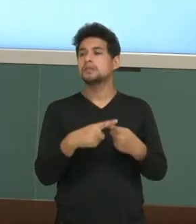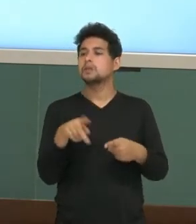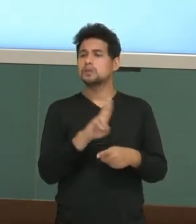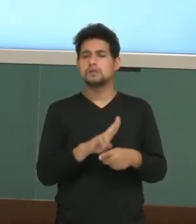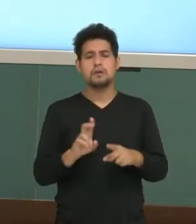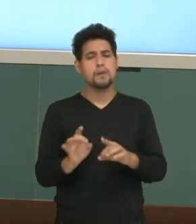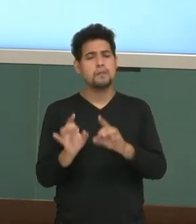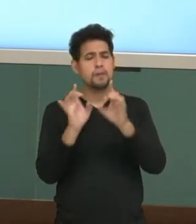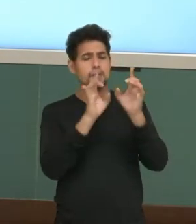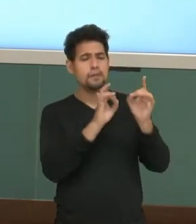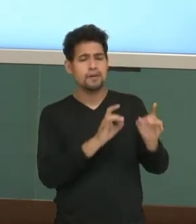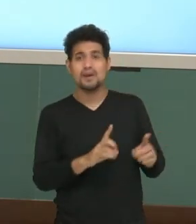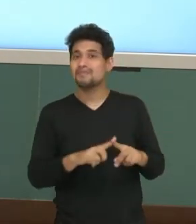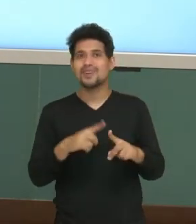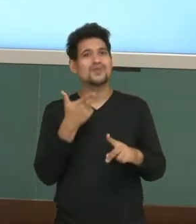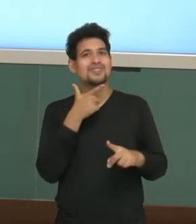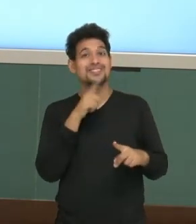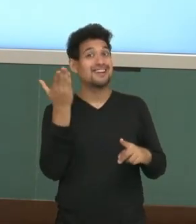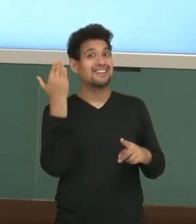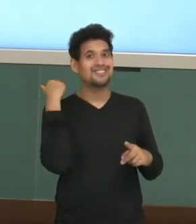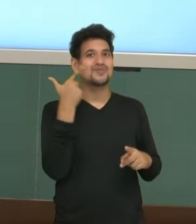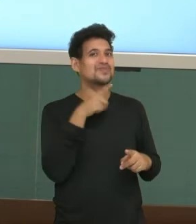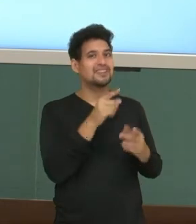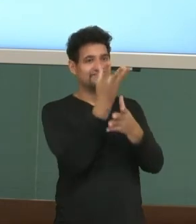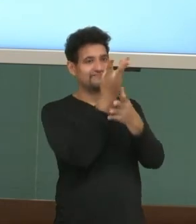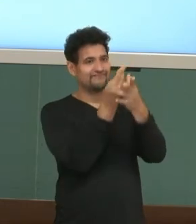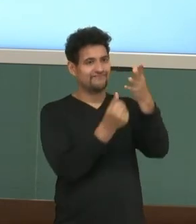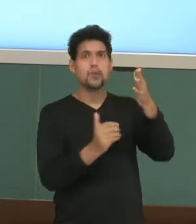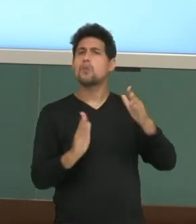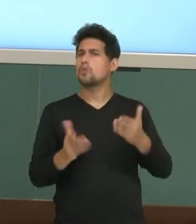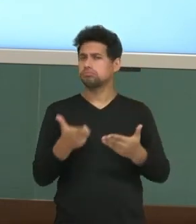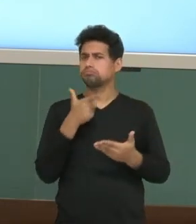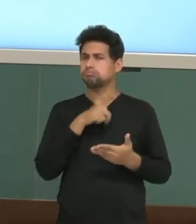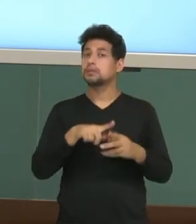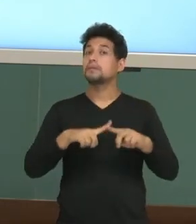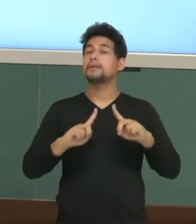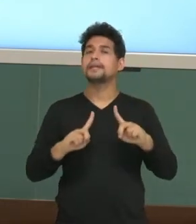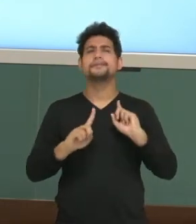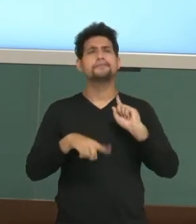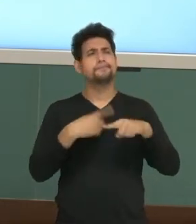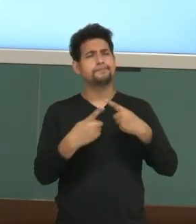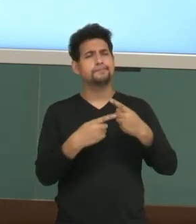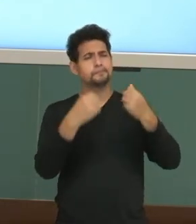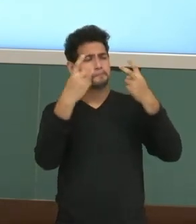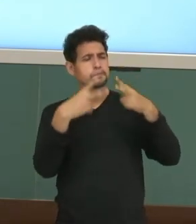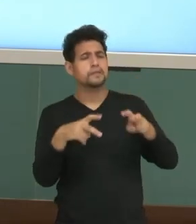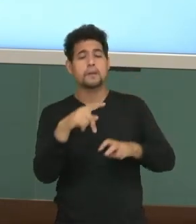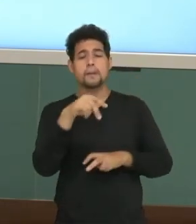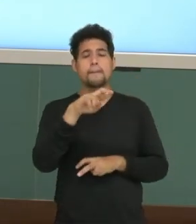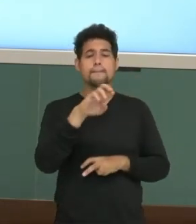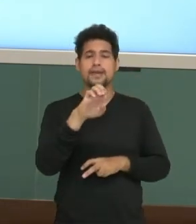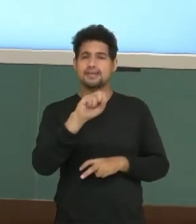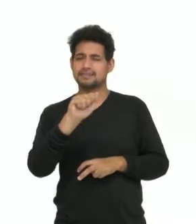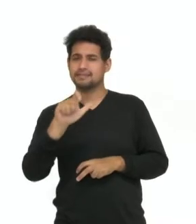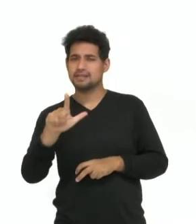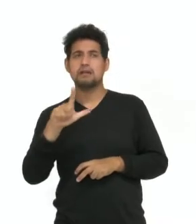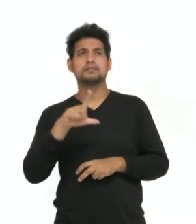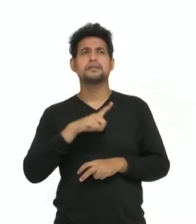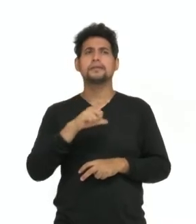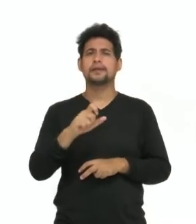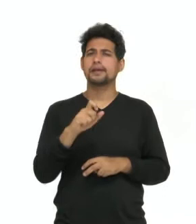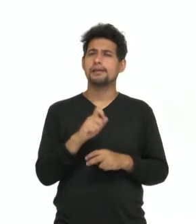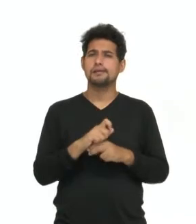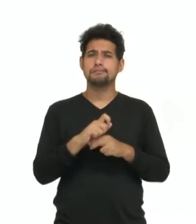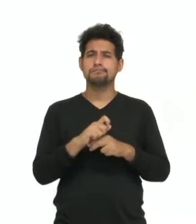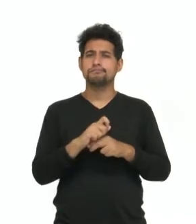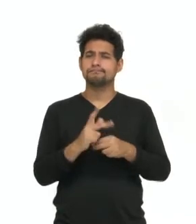utilizado, porém não de refinar o total de petróleo a ser utilizado. E aí, quando a gente fala no pré-sal, nós temos essa camada de